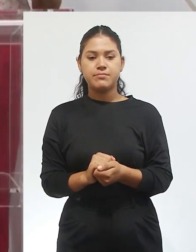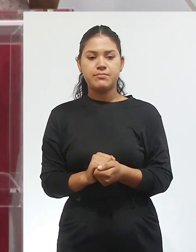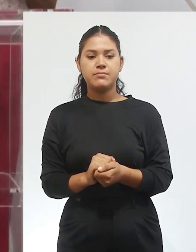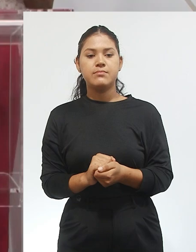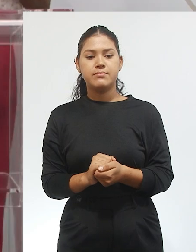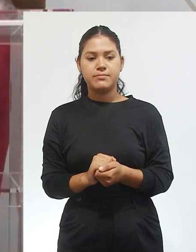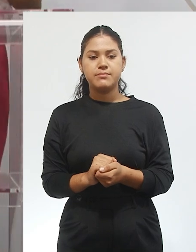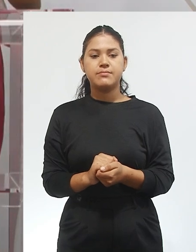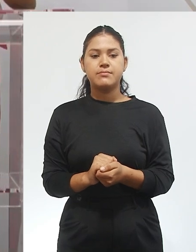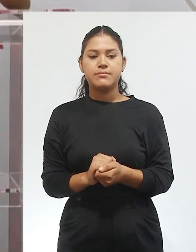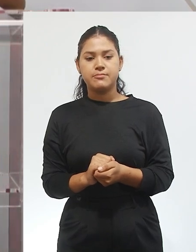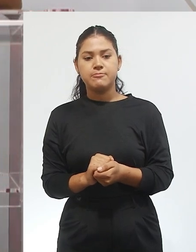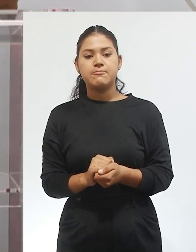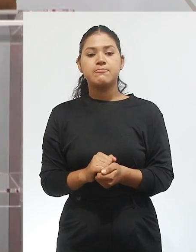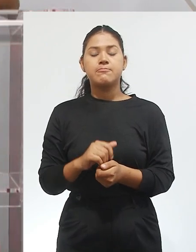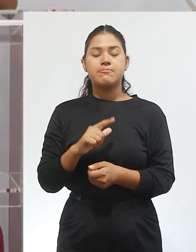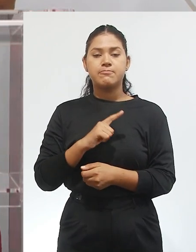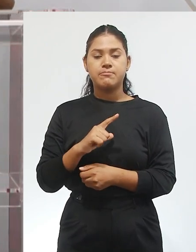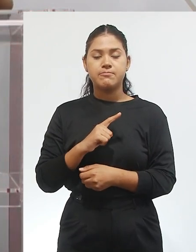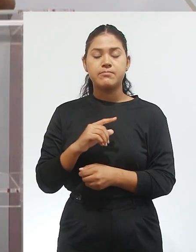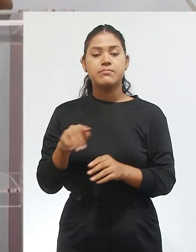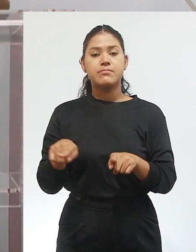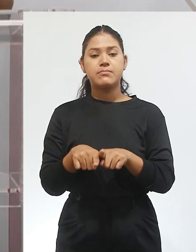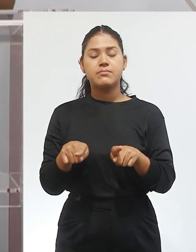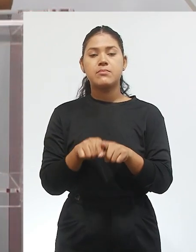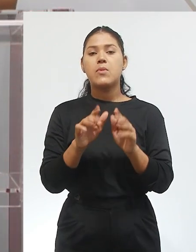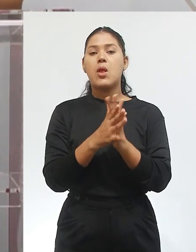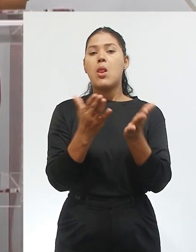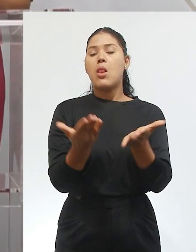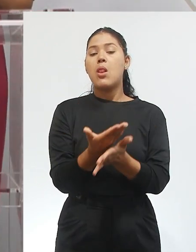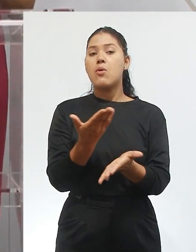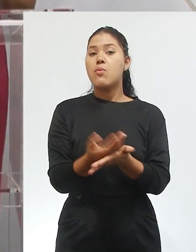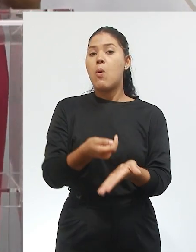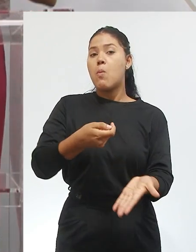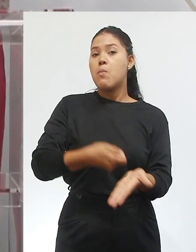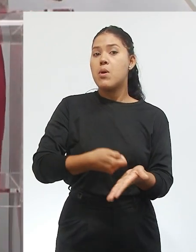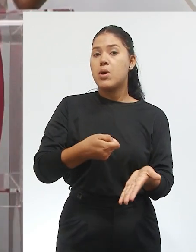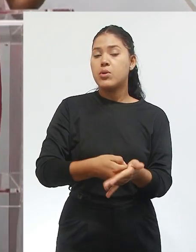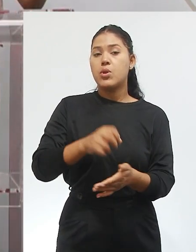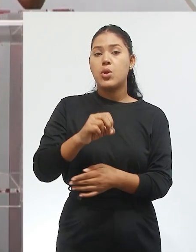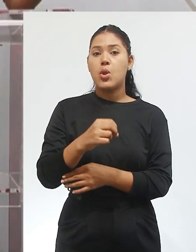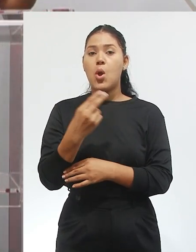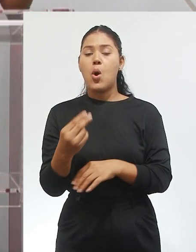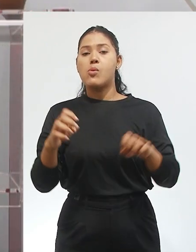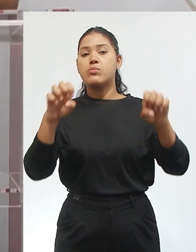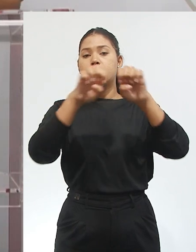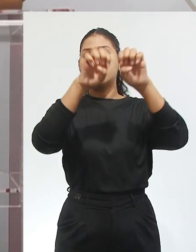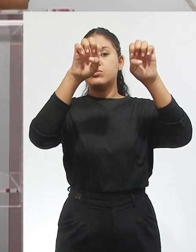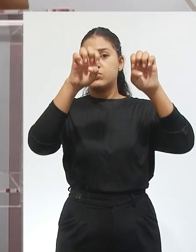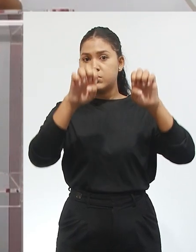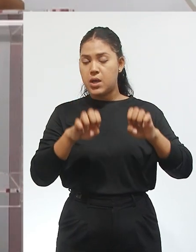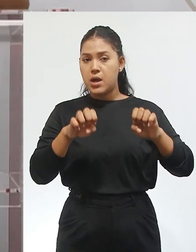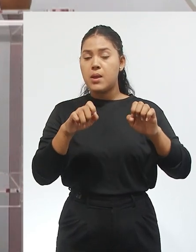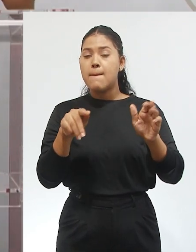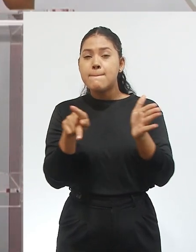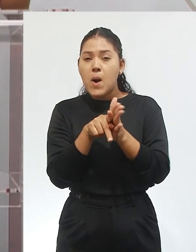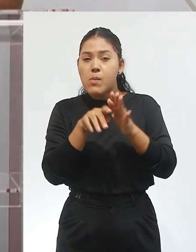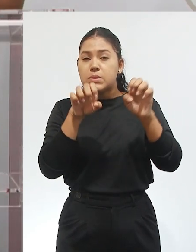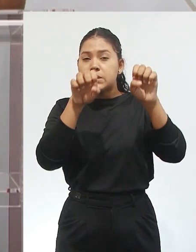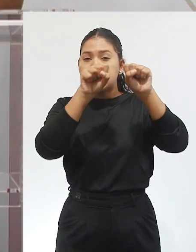Temos aqui os livros sistemáticos e obrigatório. Sistemático é aqueles, se for observar, que realmente segue